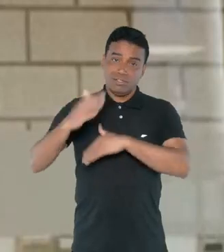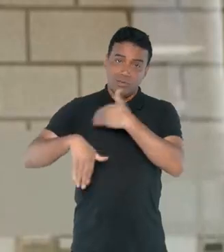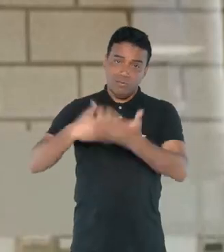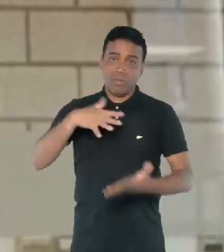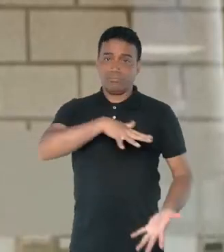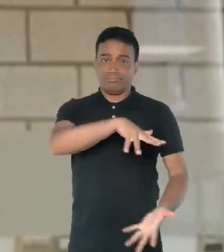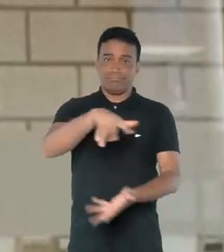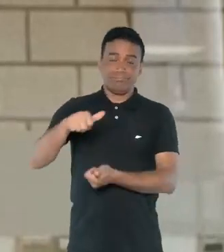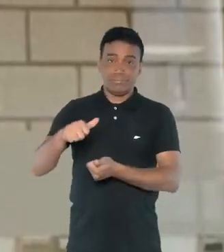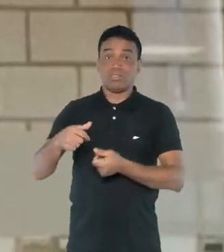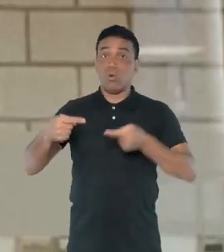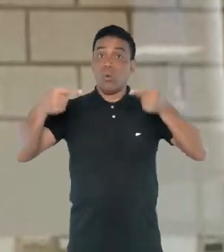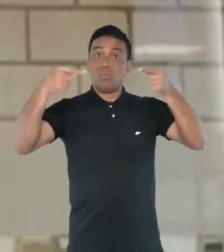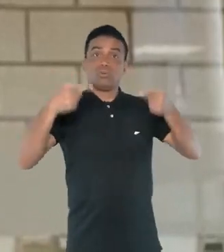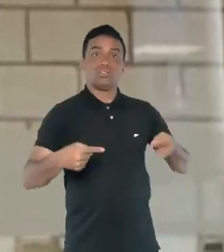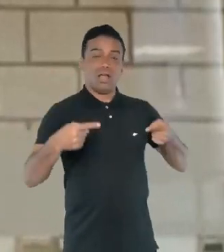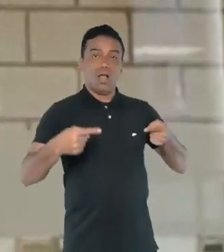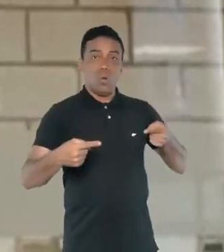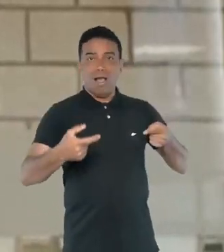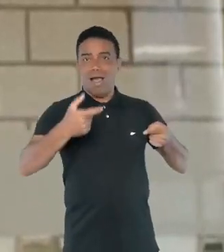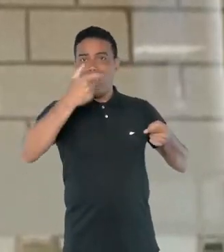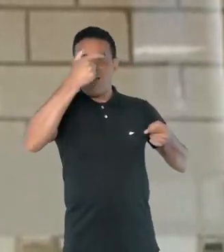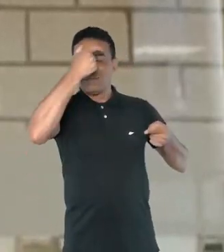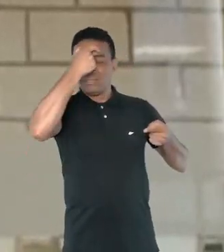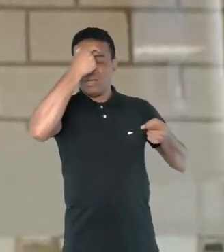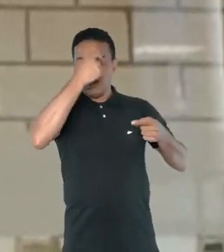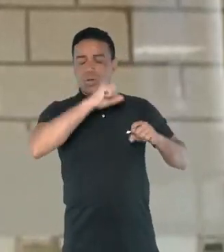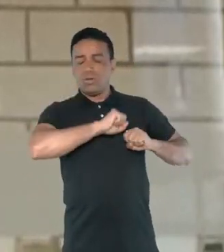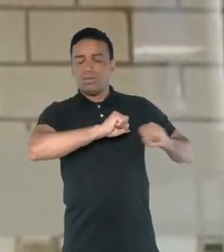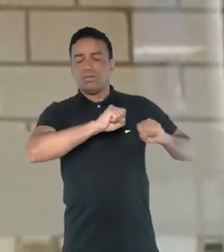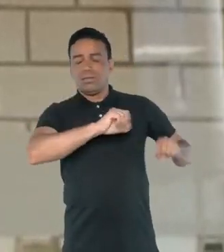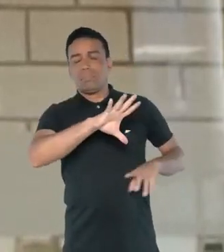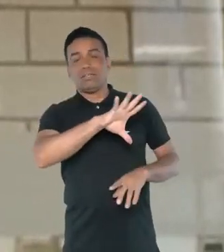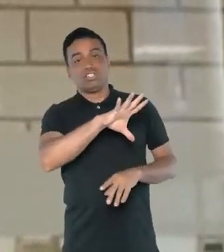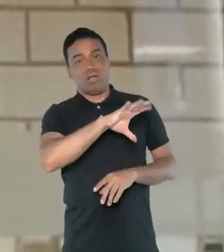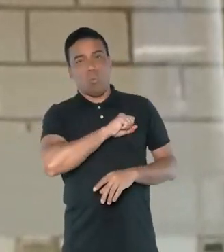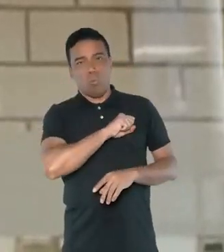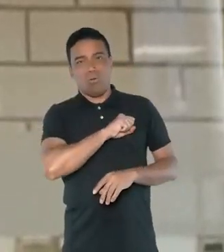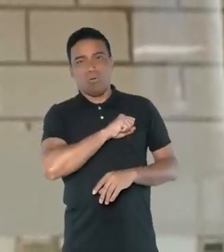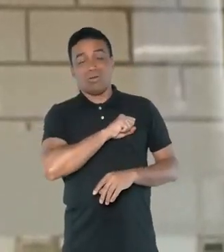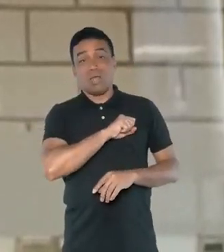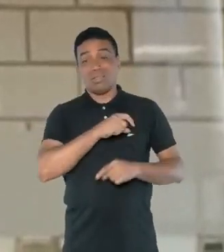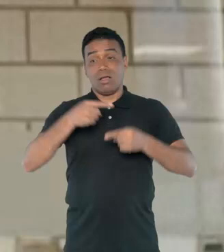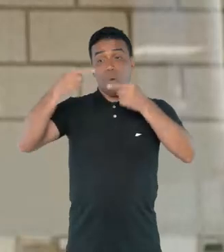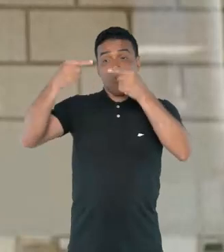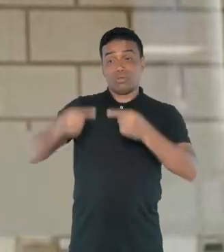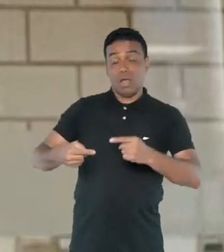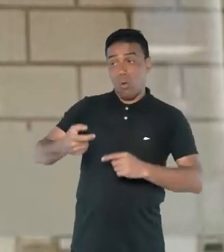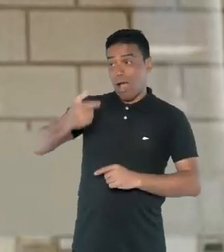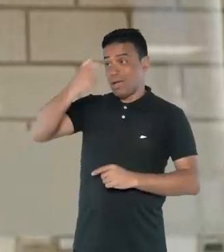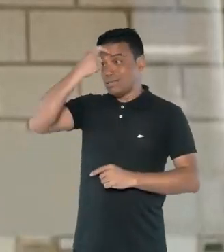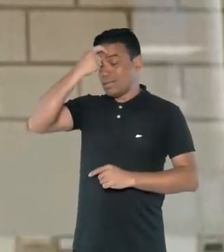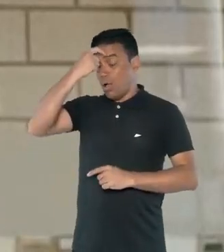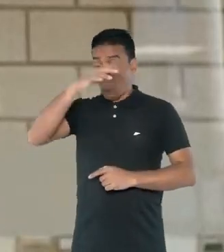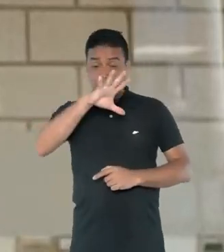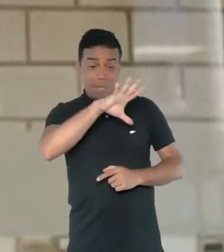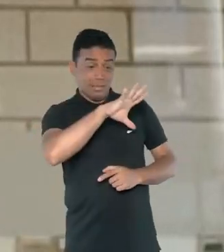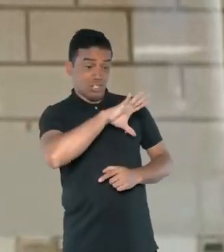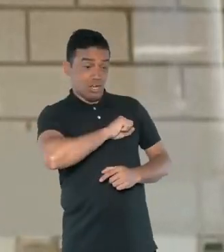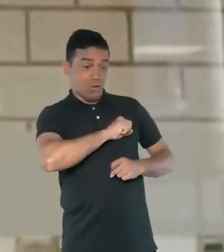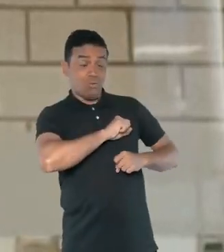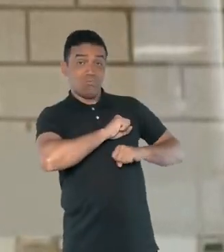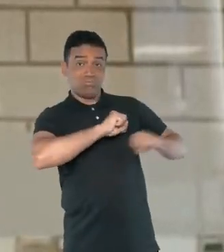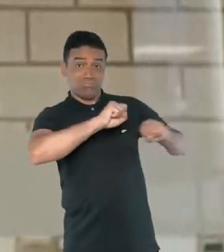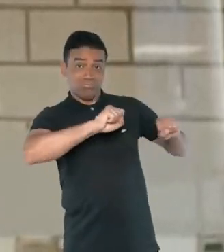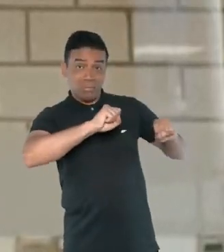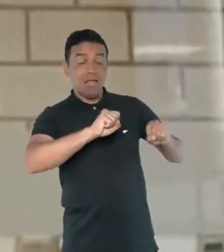oposição entre razão e paixão. Essa oposição, não é muito difícil